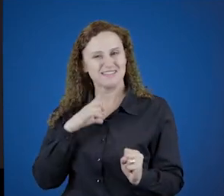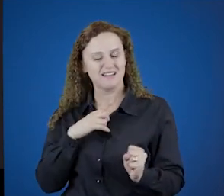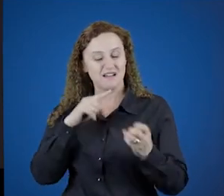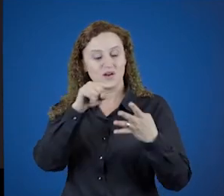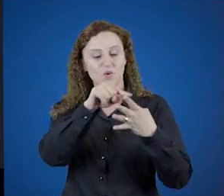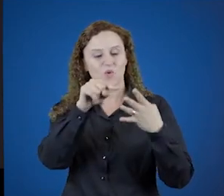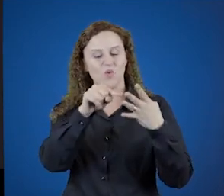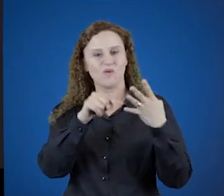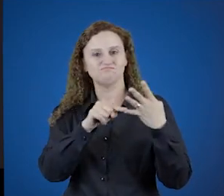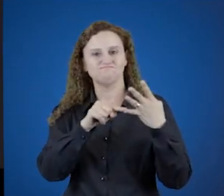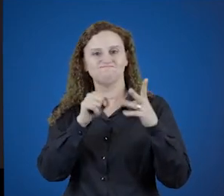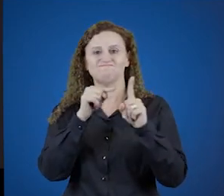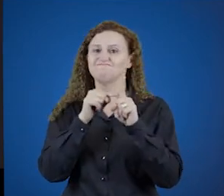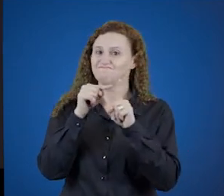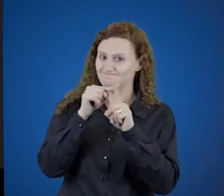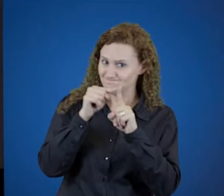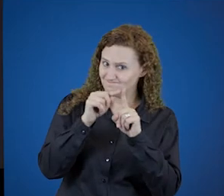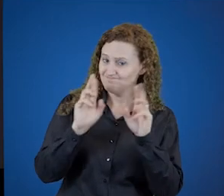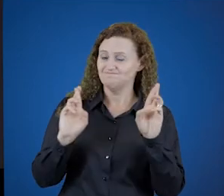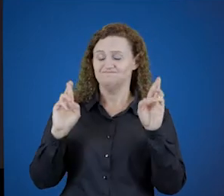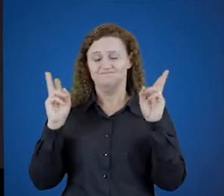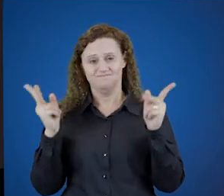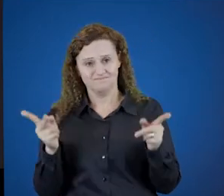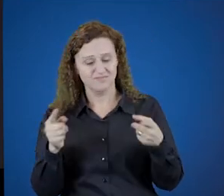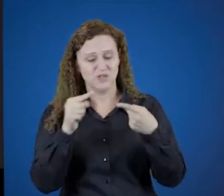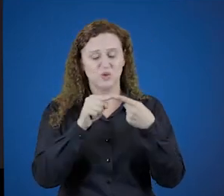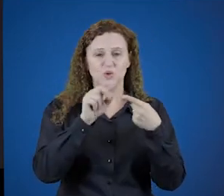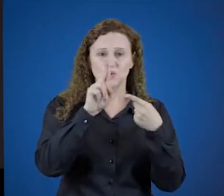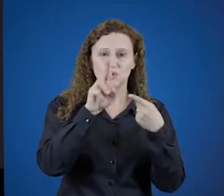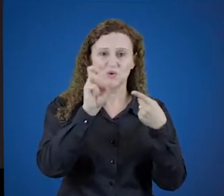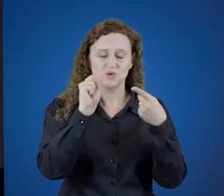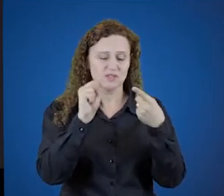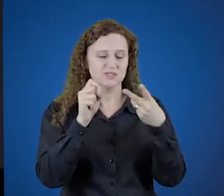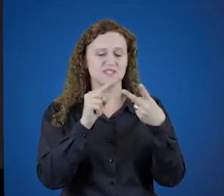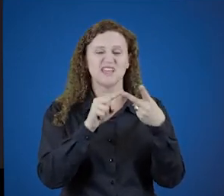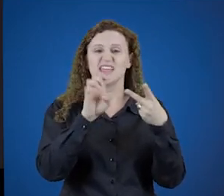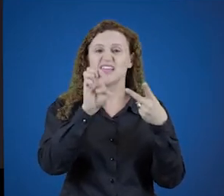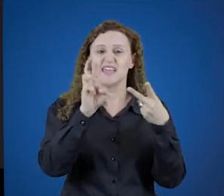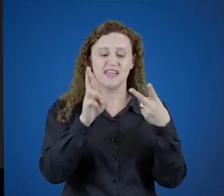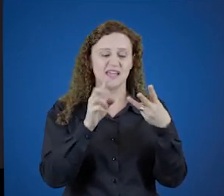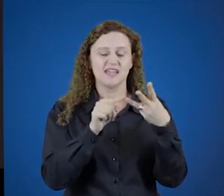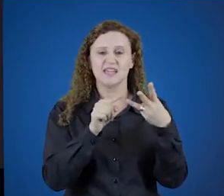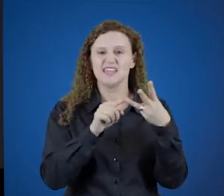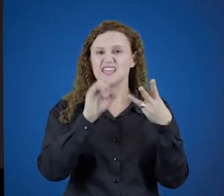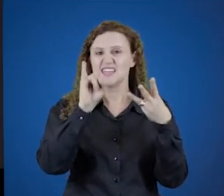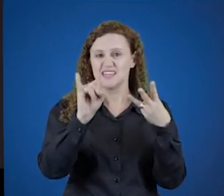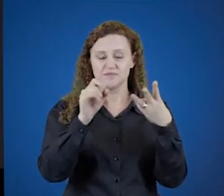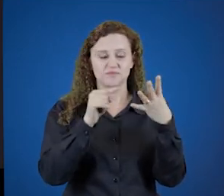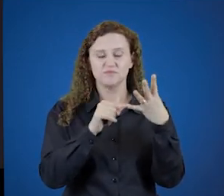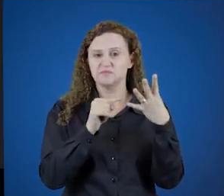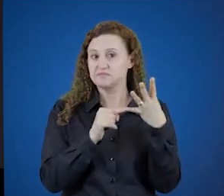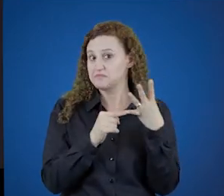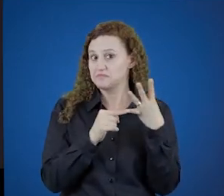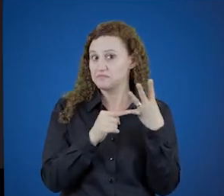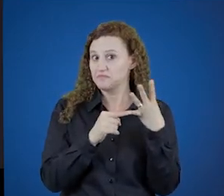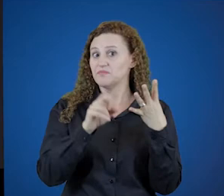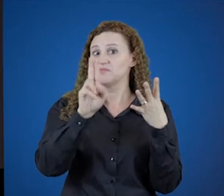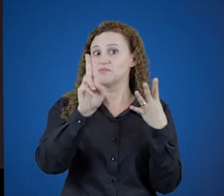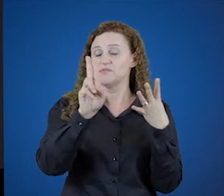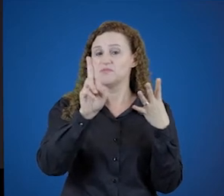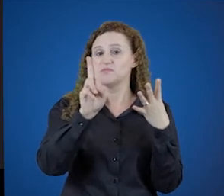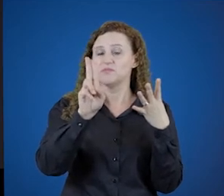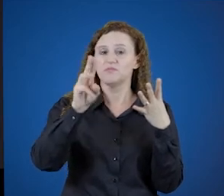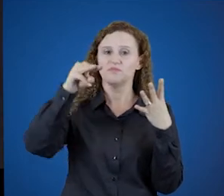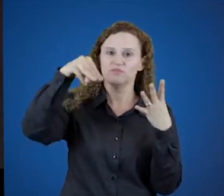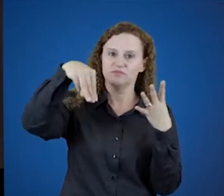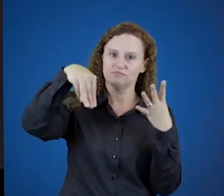4 maneiras diferentes pode terminar em uns pode terminar em er pode terminar em ir e